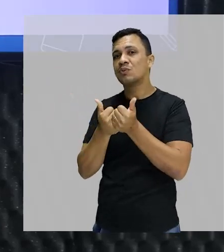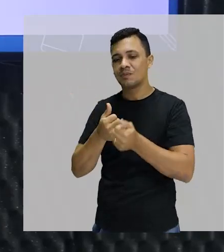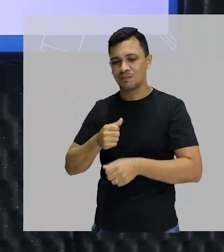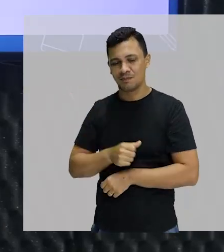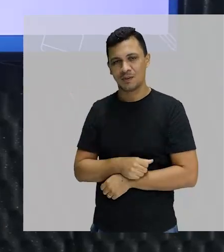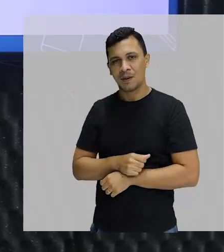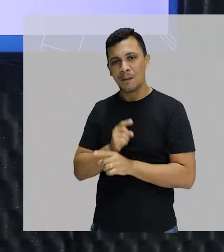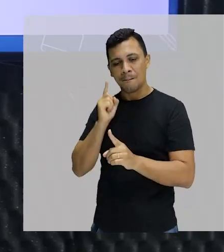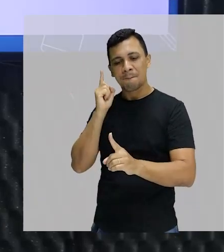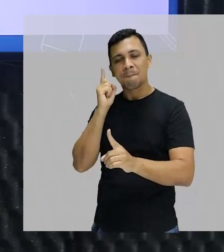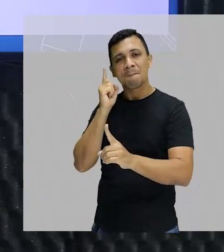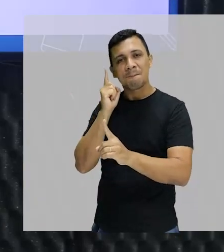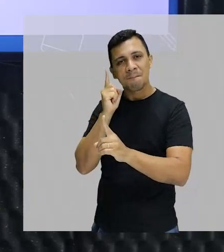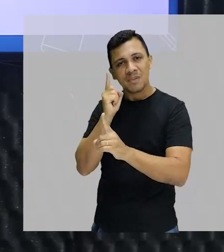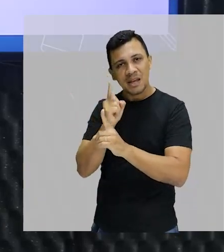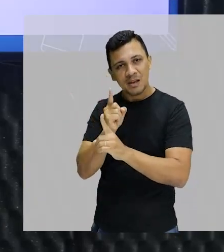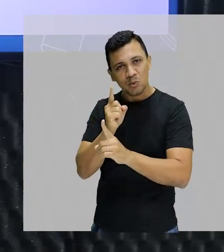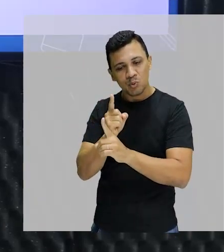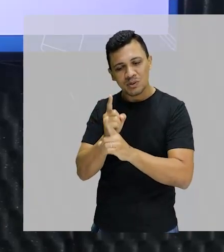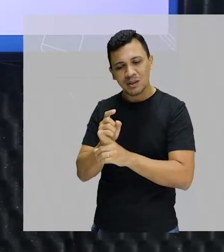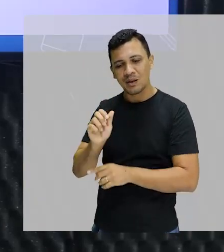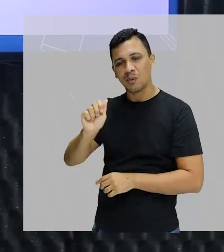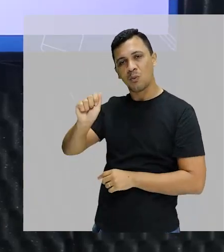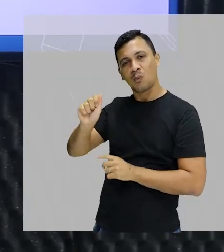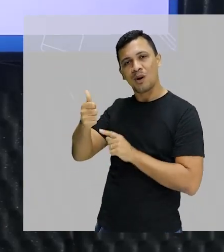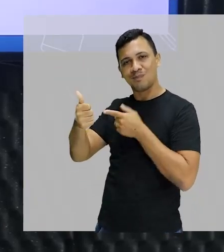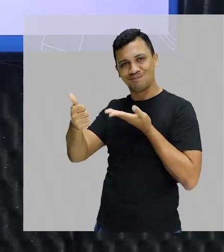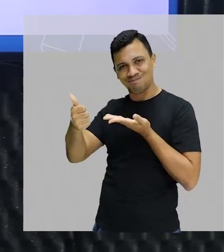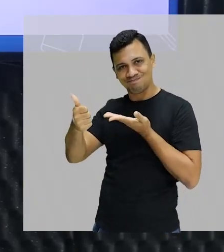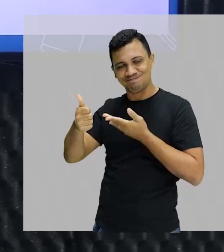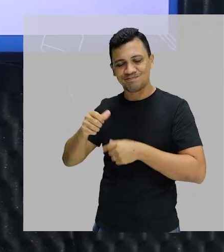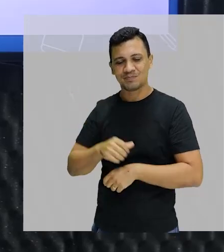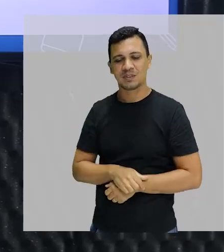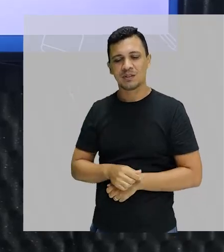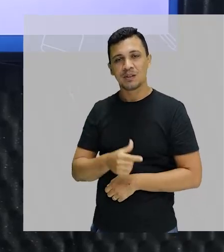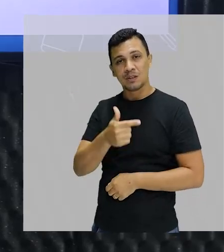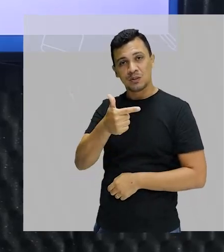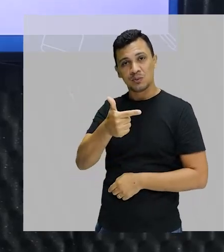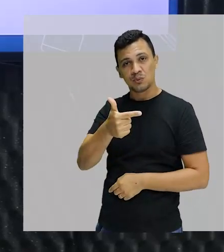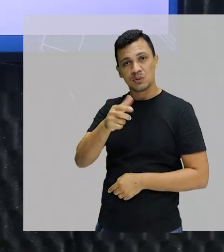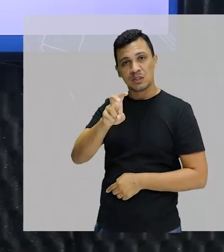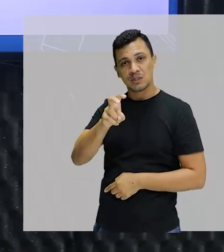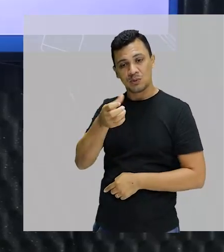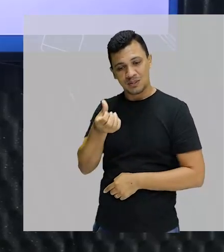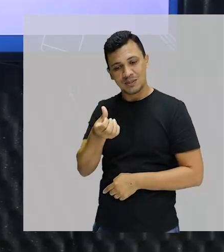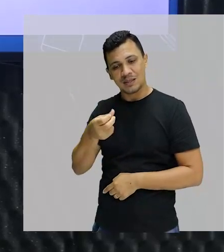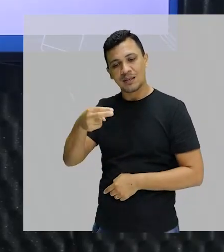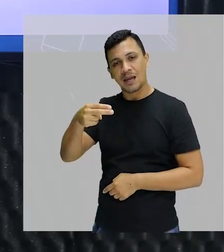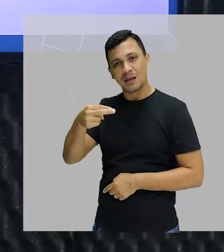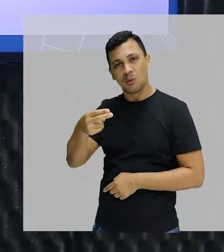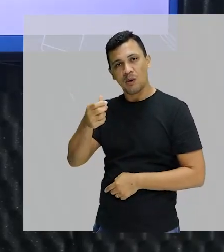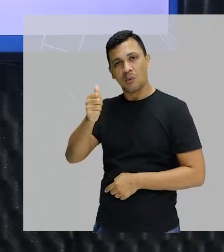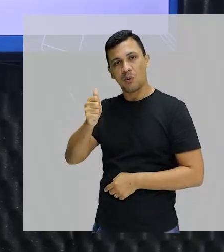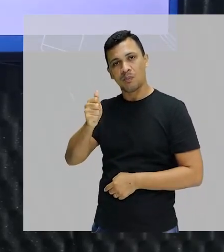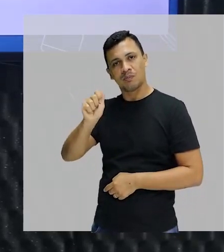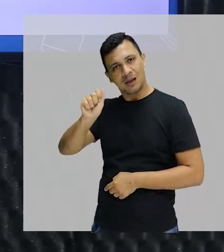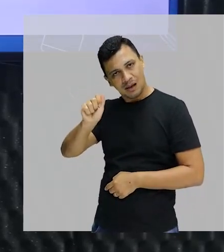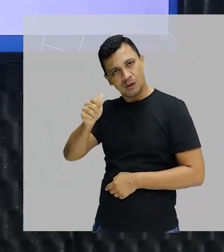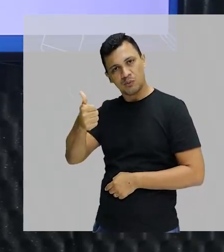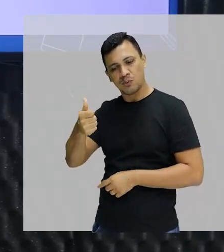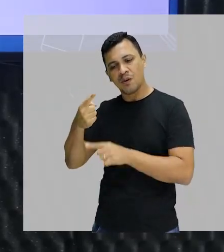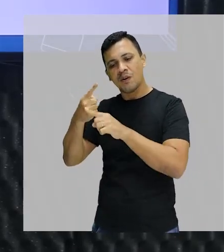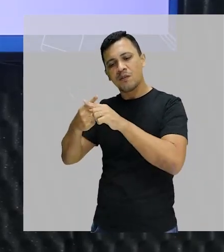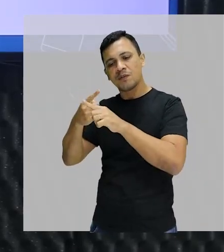eu identifique esse primeiro termo, então, eu tenho 256 é igual ao A1 vezes